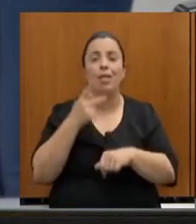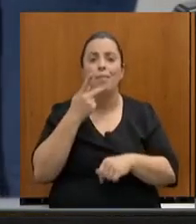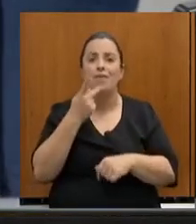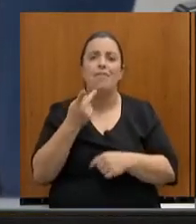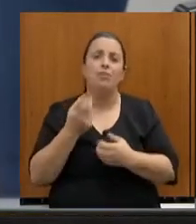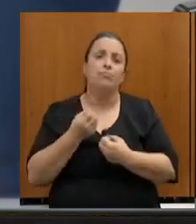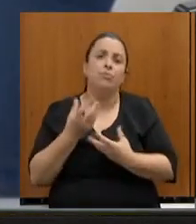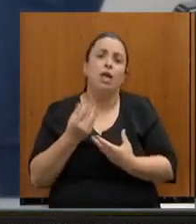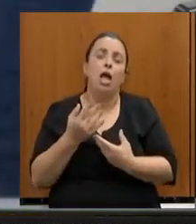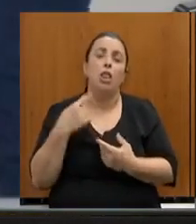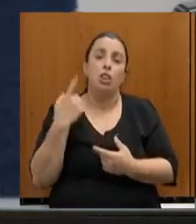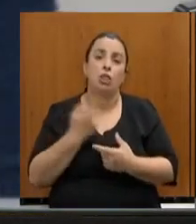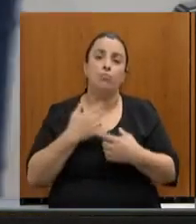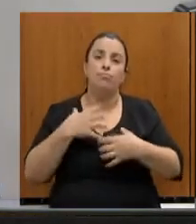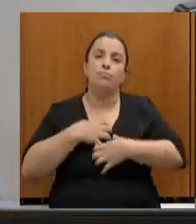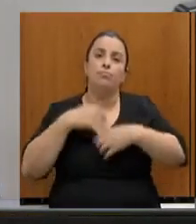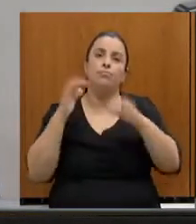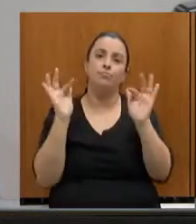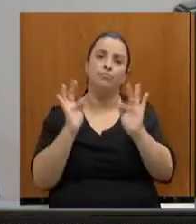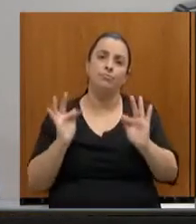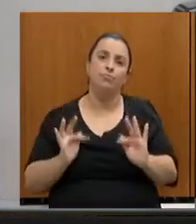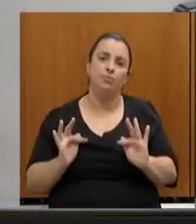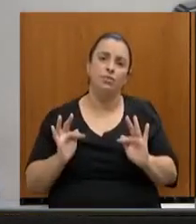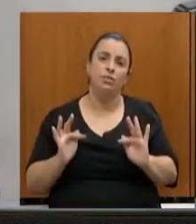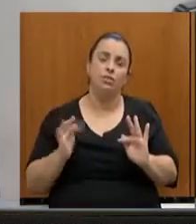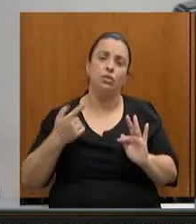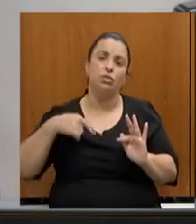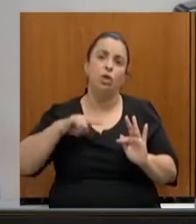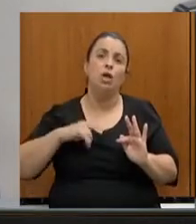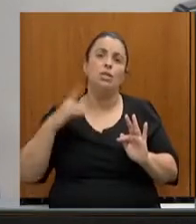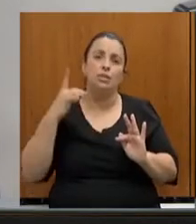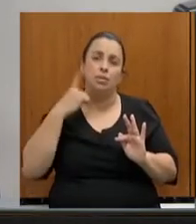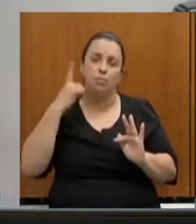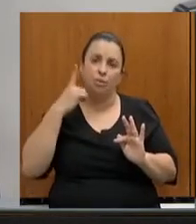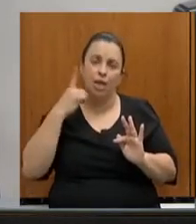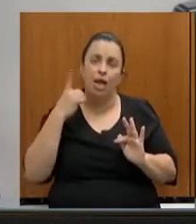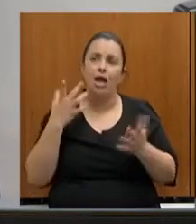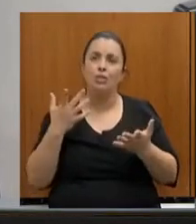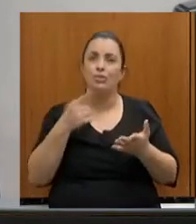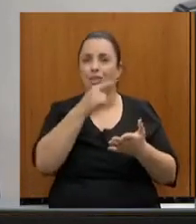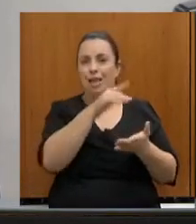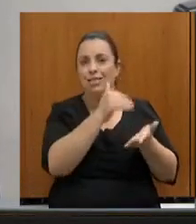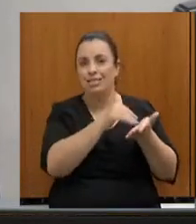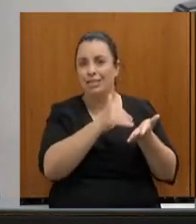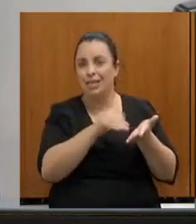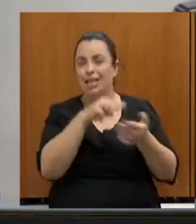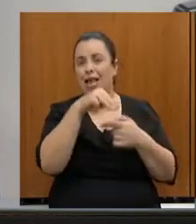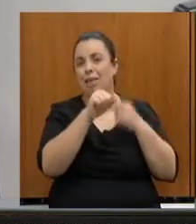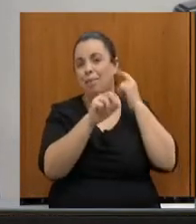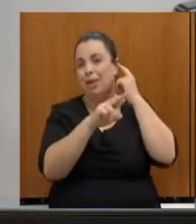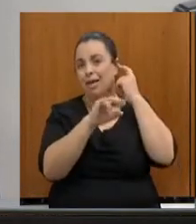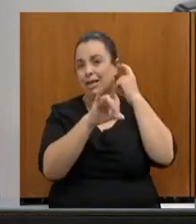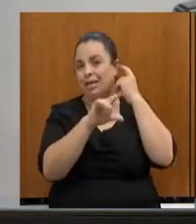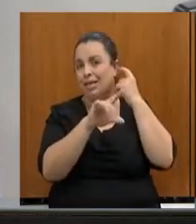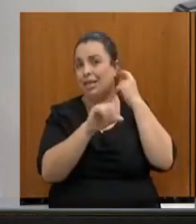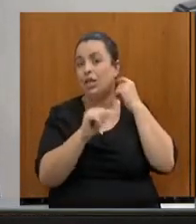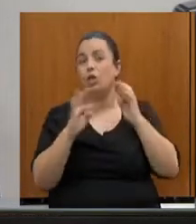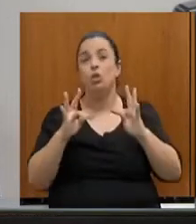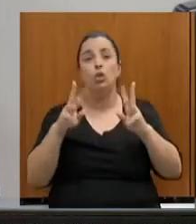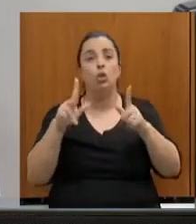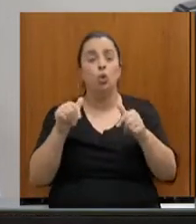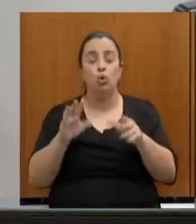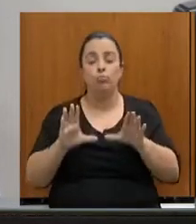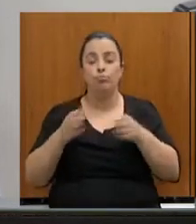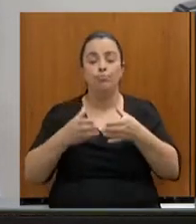todos nós deputados tenho certeza da secretária Marília de todos da pasta de Meio